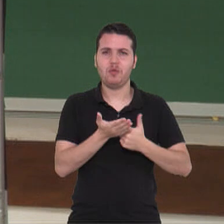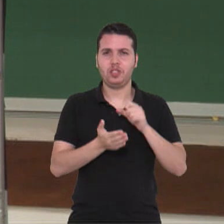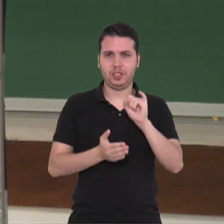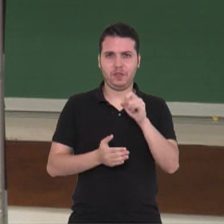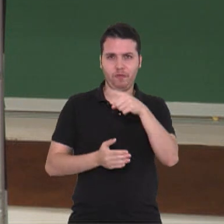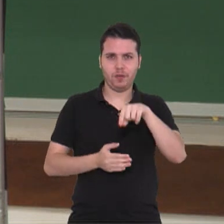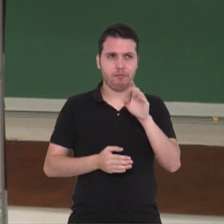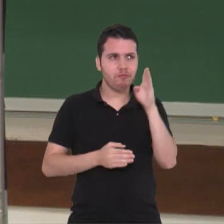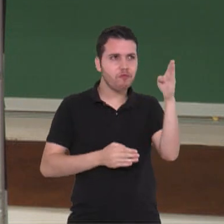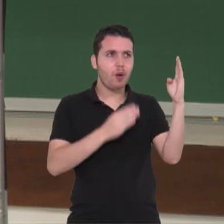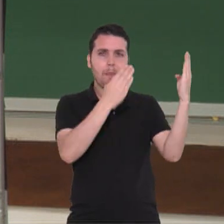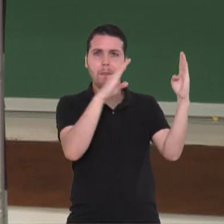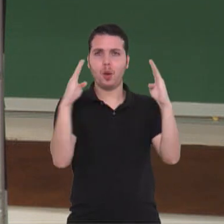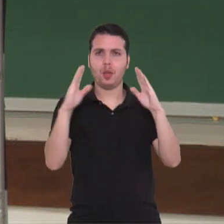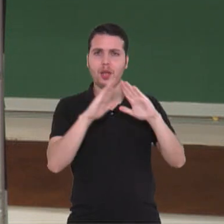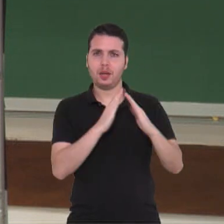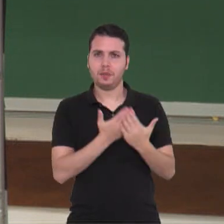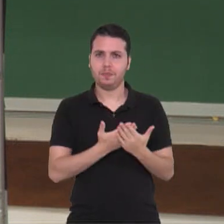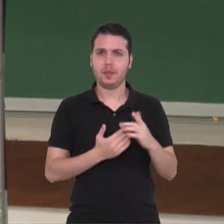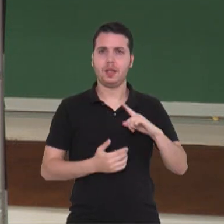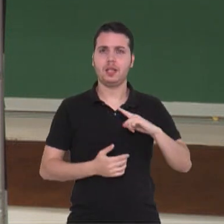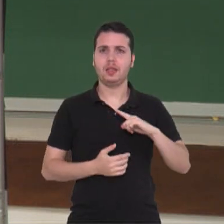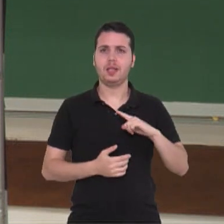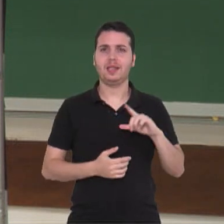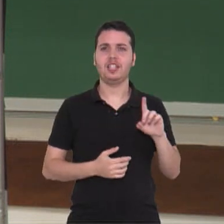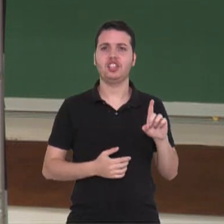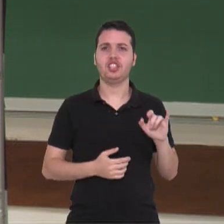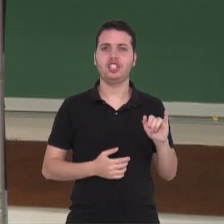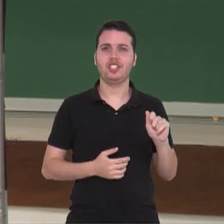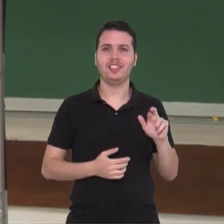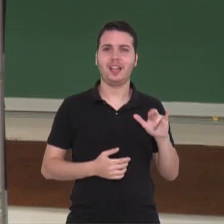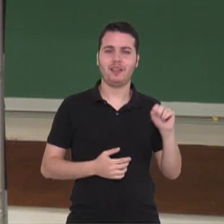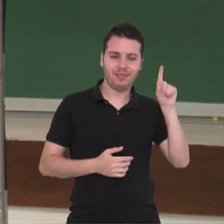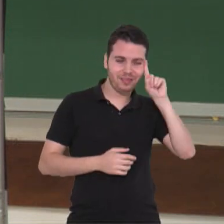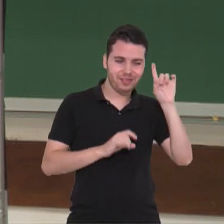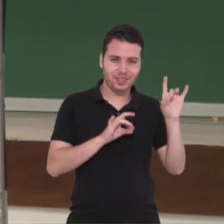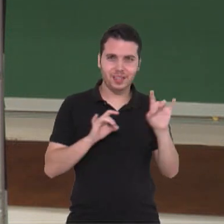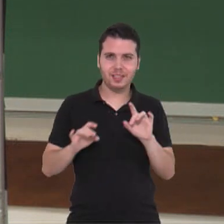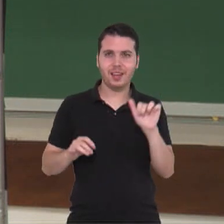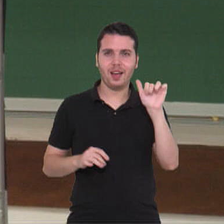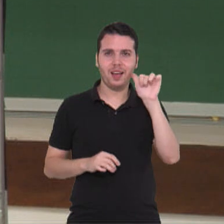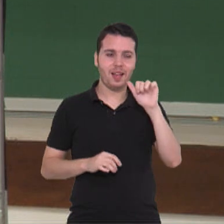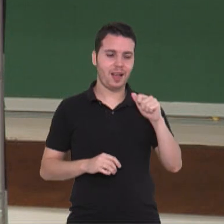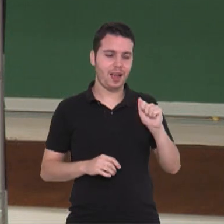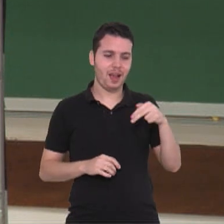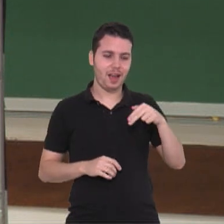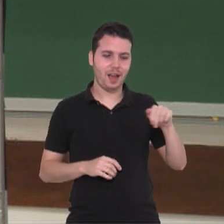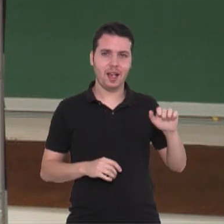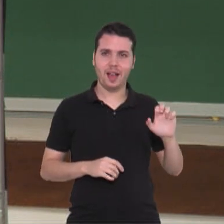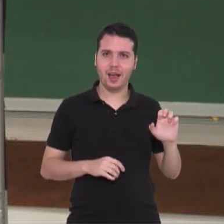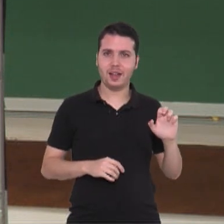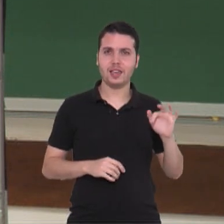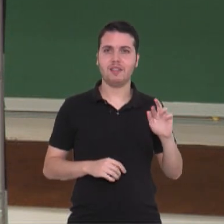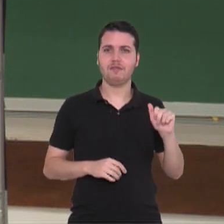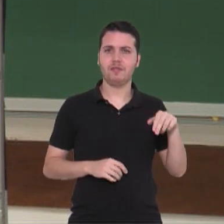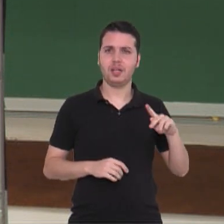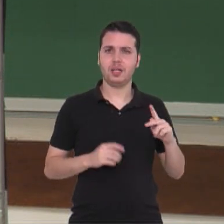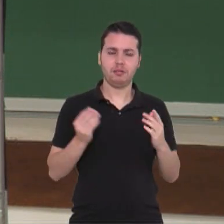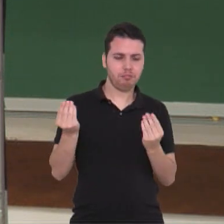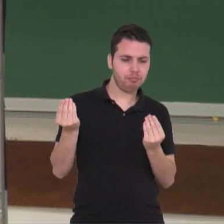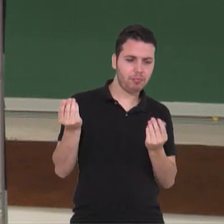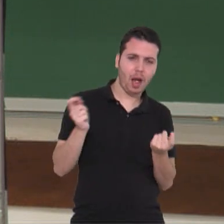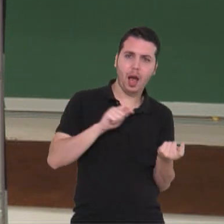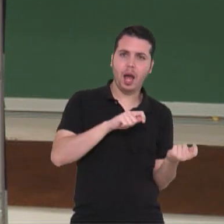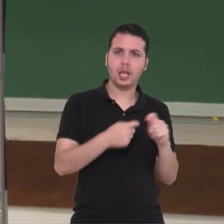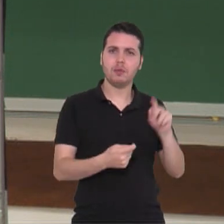escola, vocês vão ver. Existem o Diário de Anne Frank, já em história em quadrinho, tem Dom Quixote, história em quadrinho, entre outros.